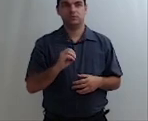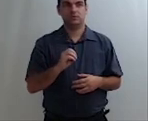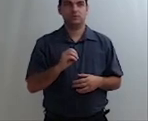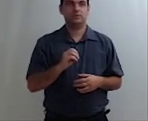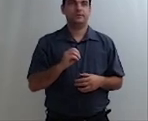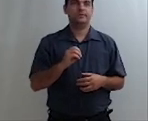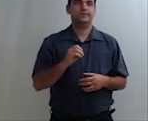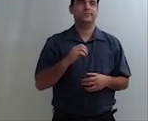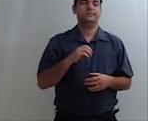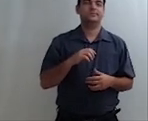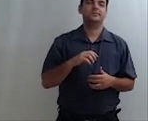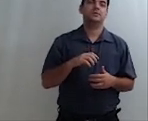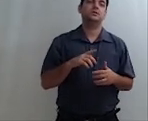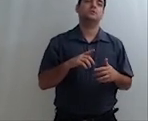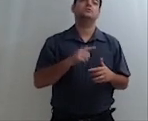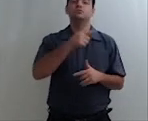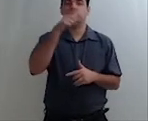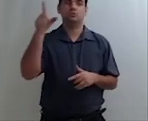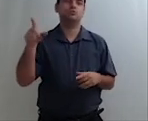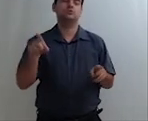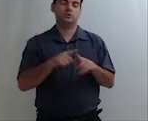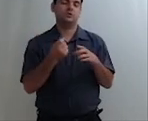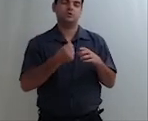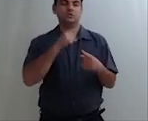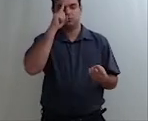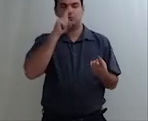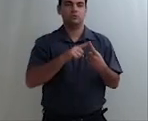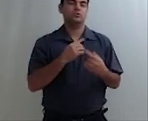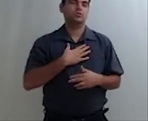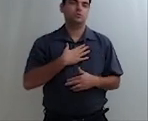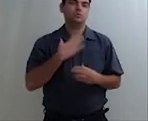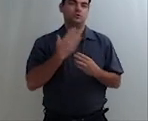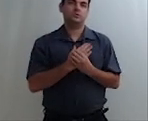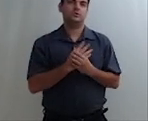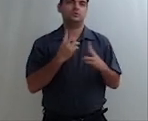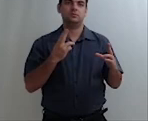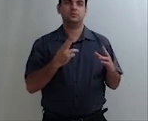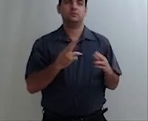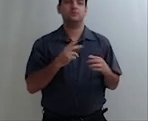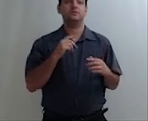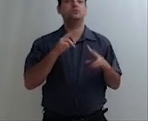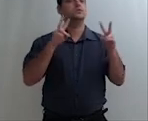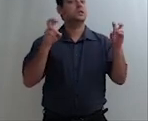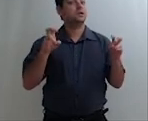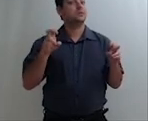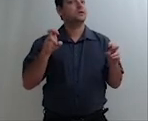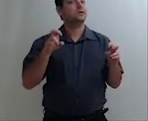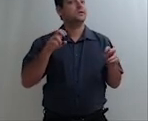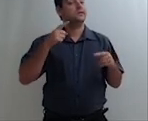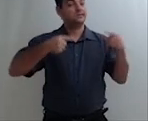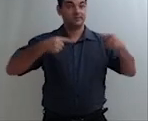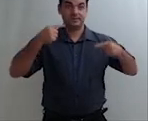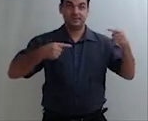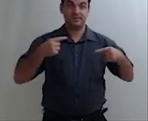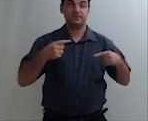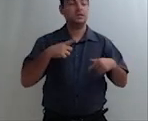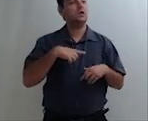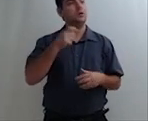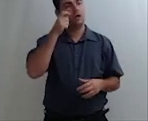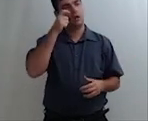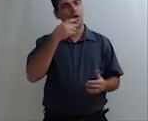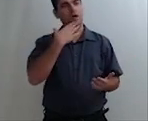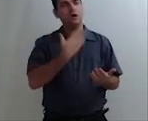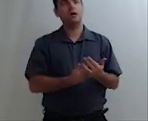que foi seguido pelos demais membros da sexta turma nesse caso aliás nessa matéria e fiquei muito impressionado especialmente com